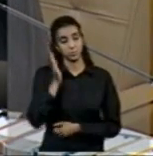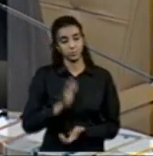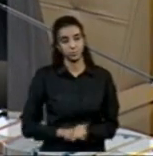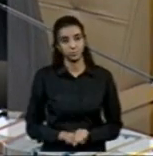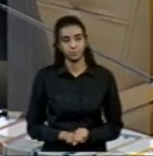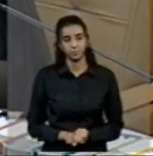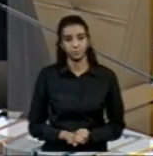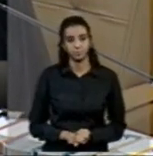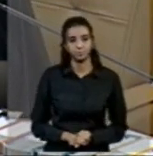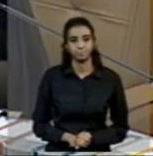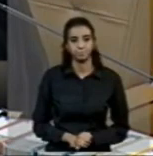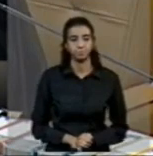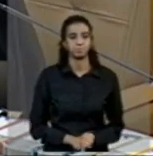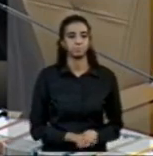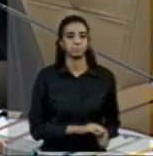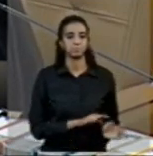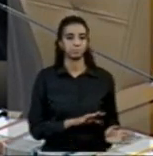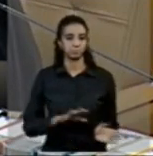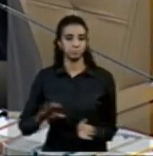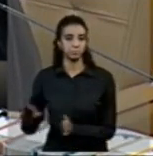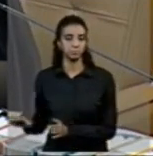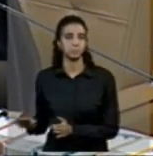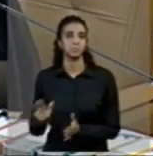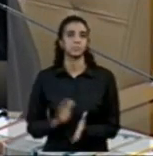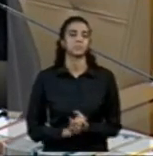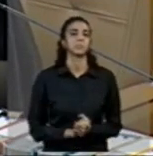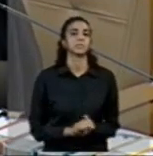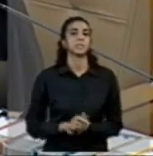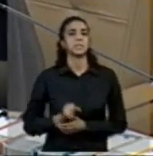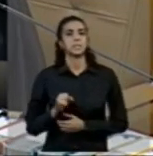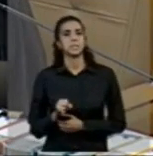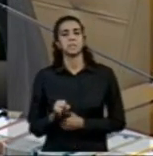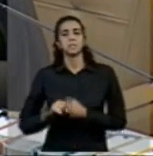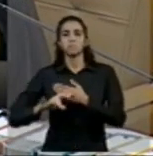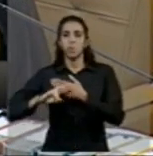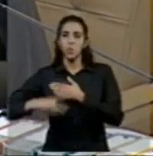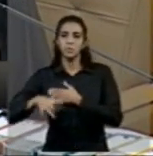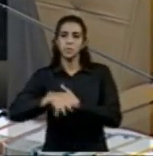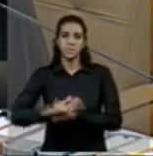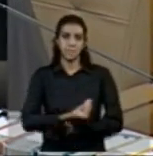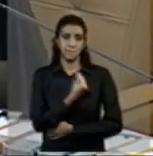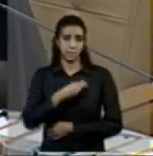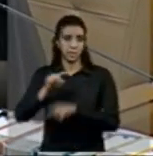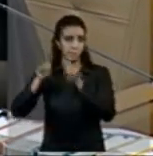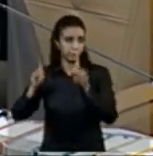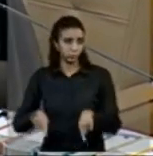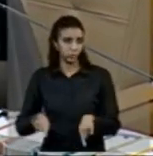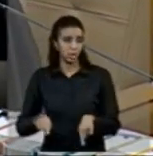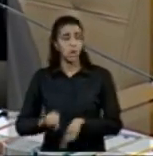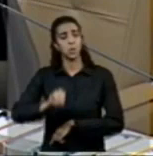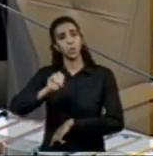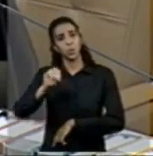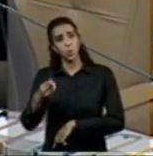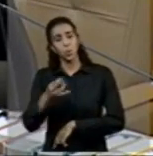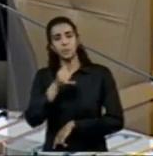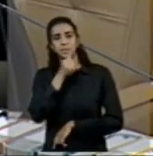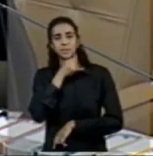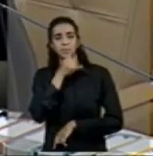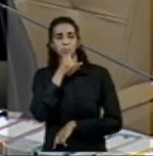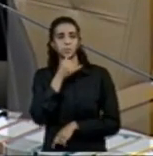Seja de forma mais crítica em relação a seus impactos na vida dos trabalhadores, seja partindo